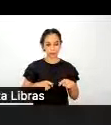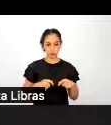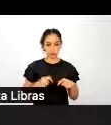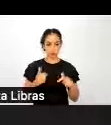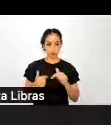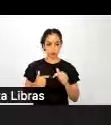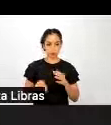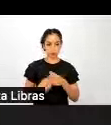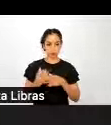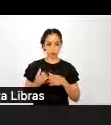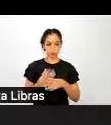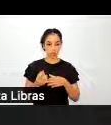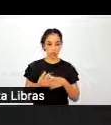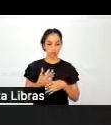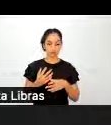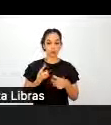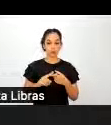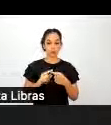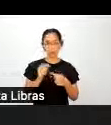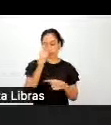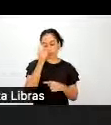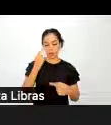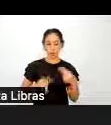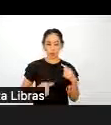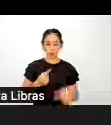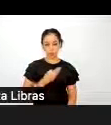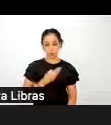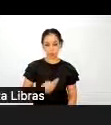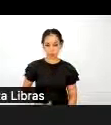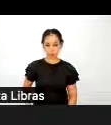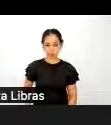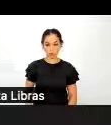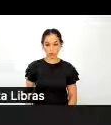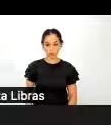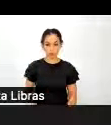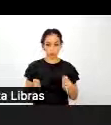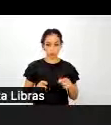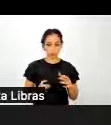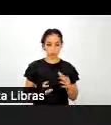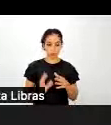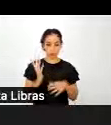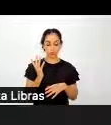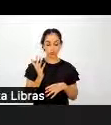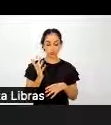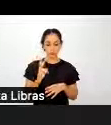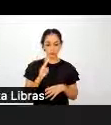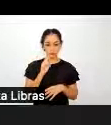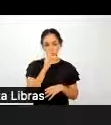gerando renda. A ideia da política pública, que pode surgir com força para